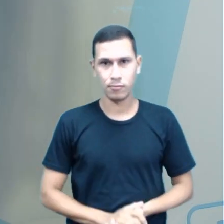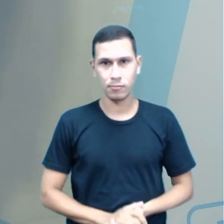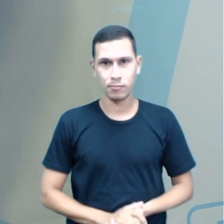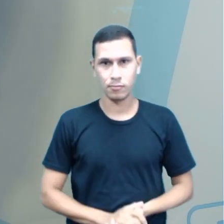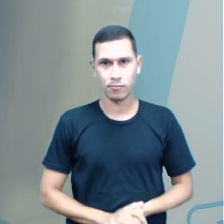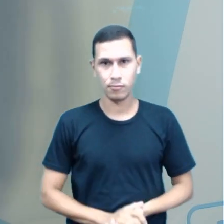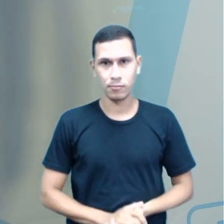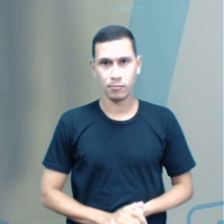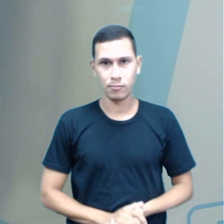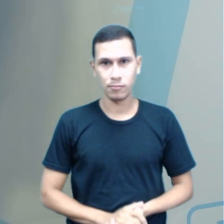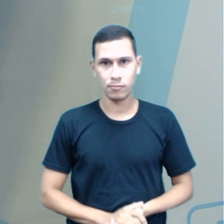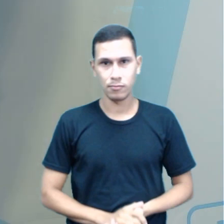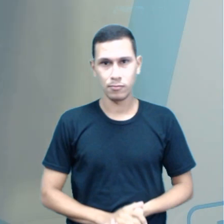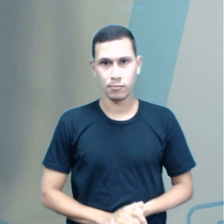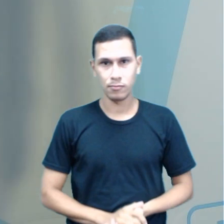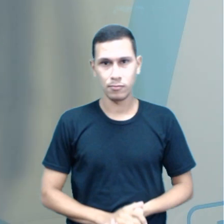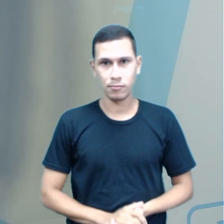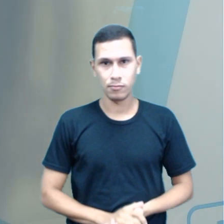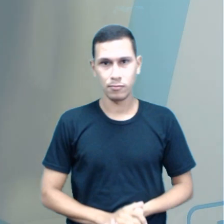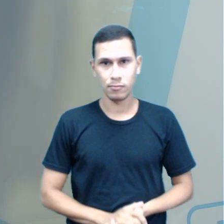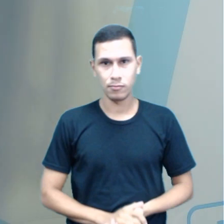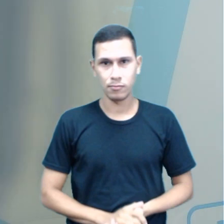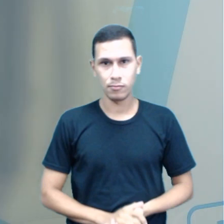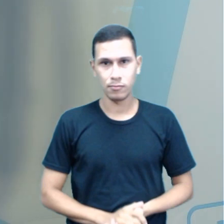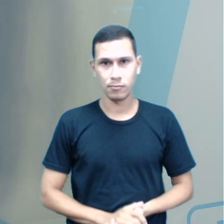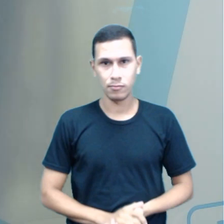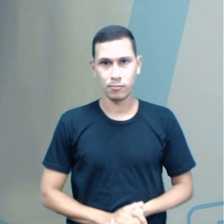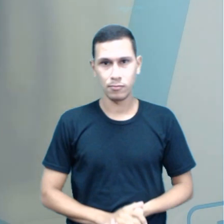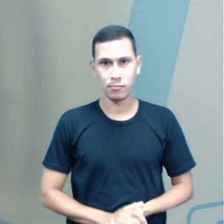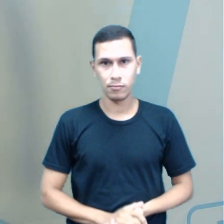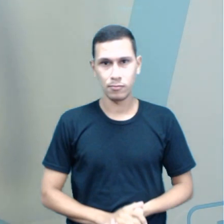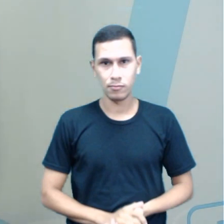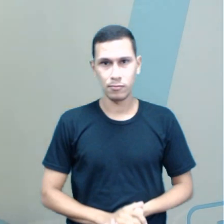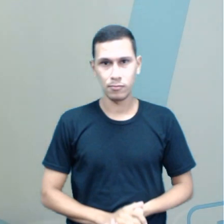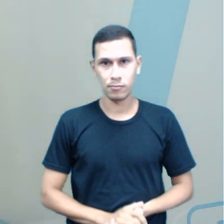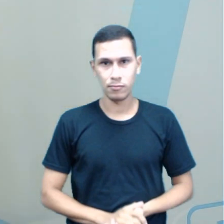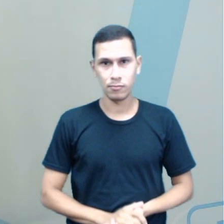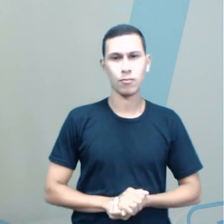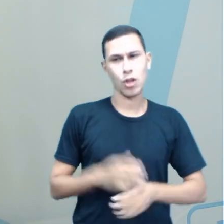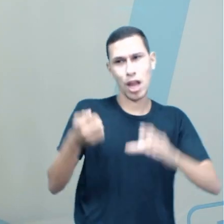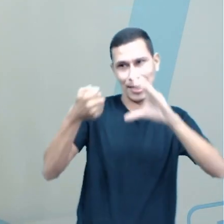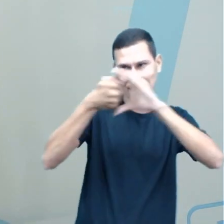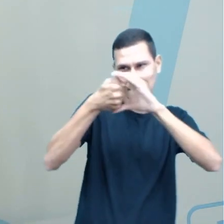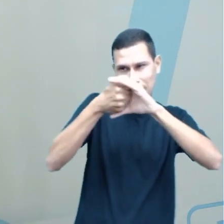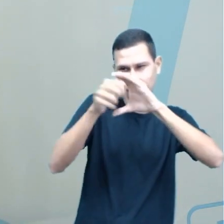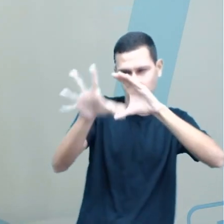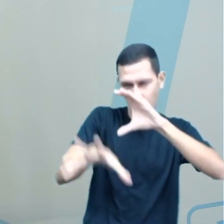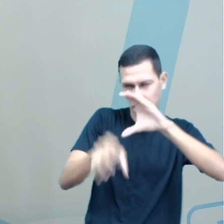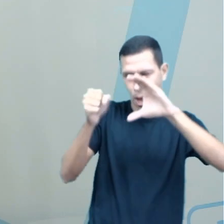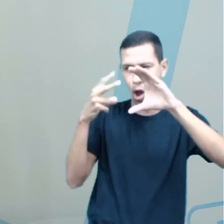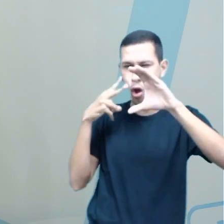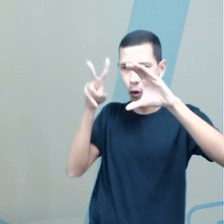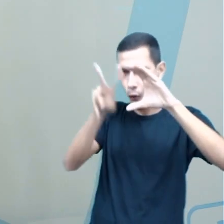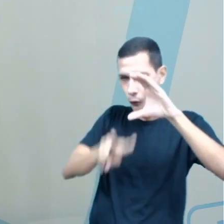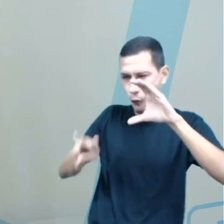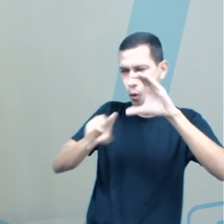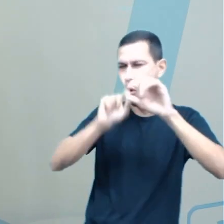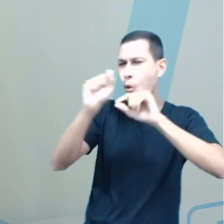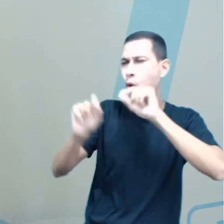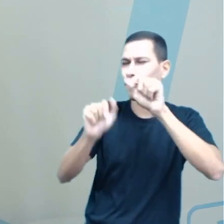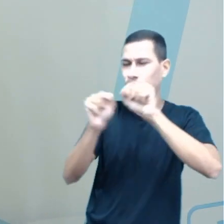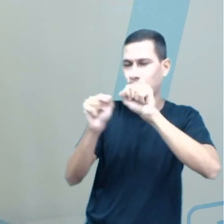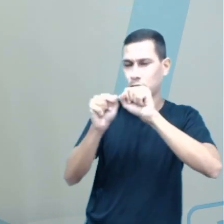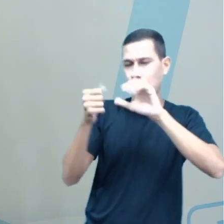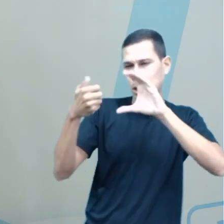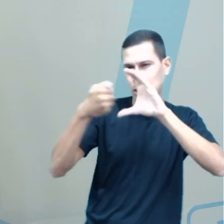coffee is not, e temos lá, that tier. Vamos pegar apenas o adjetivo, certo, gente? O que é que eu vou fazer com o adjetivo quando